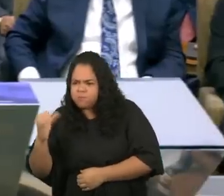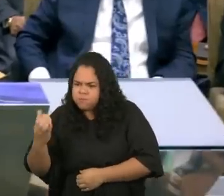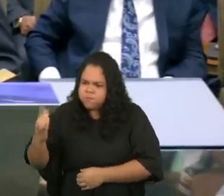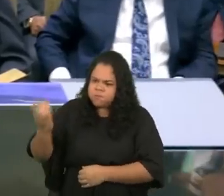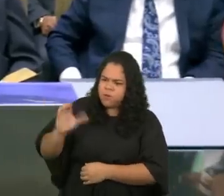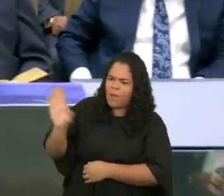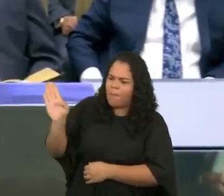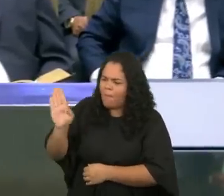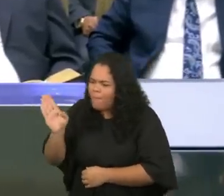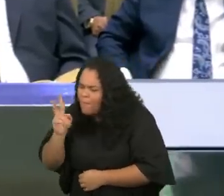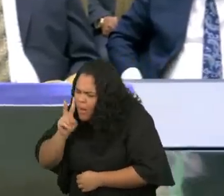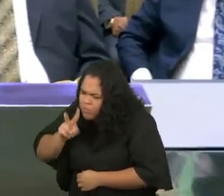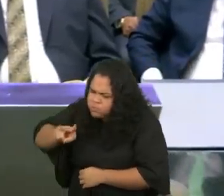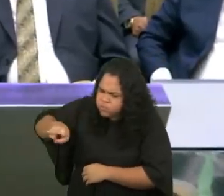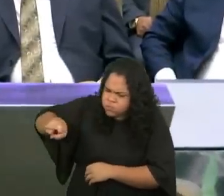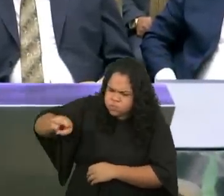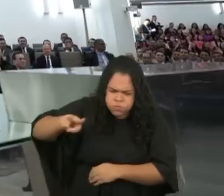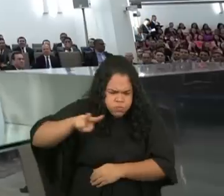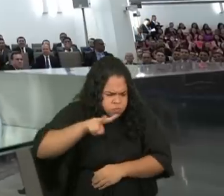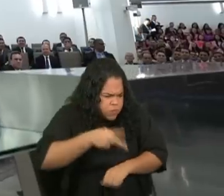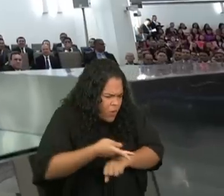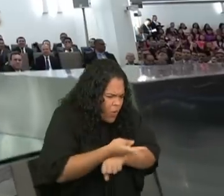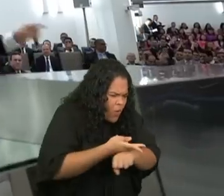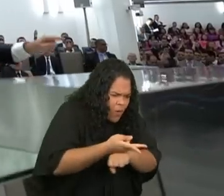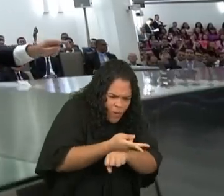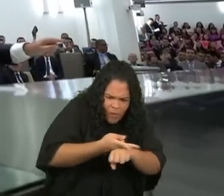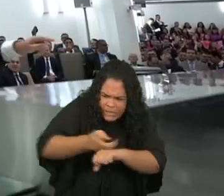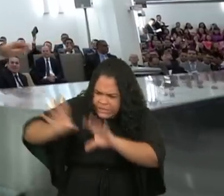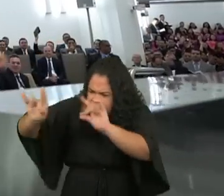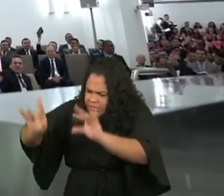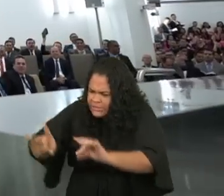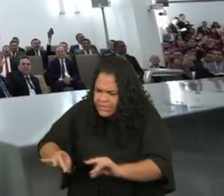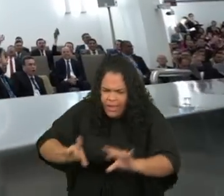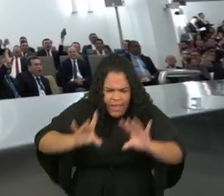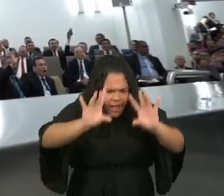eu estou lá, eu estou lá, eu estou lá, eu estou lá.